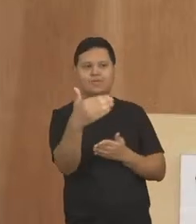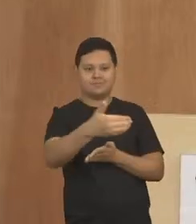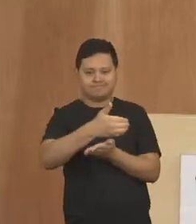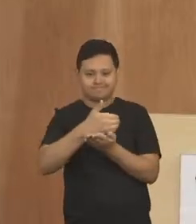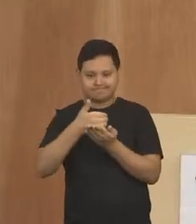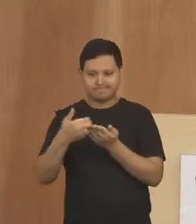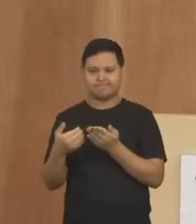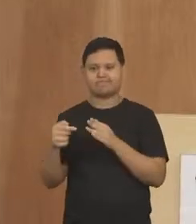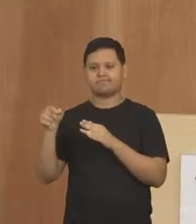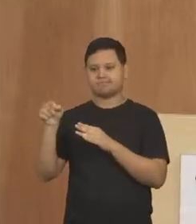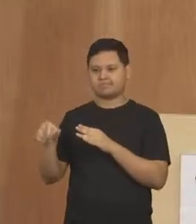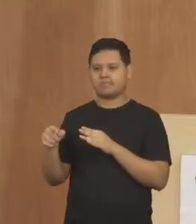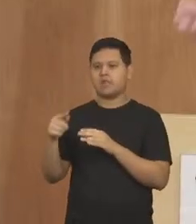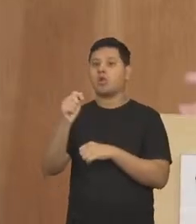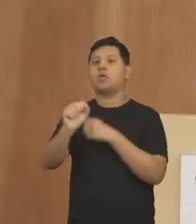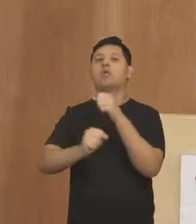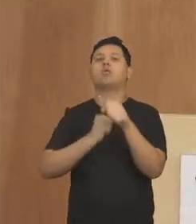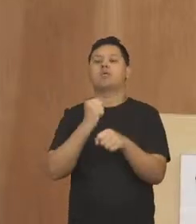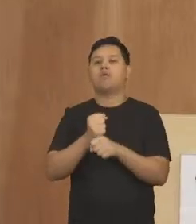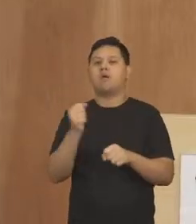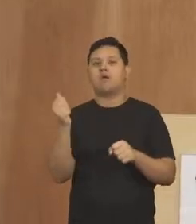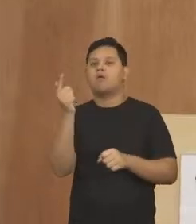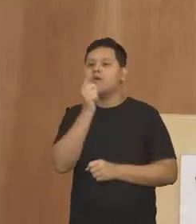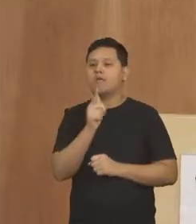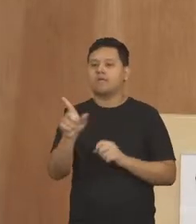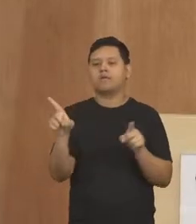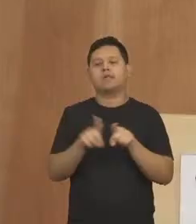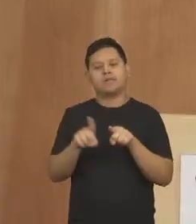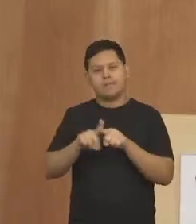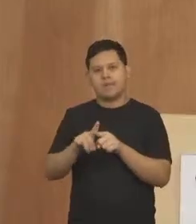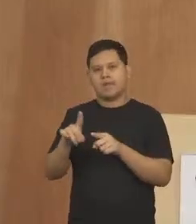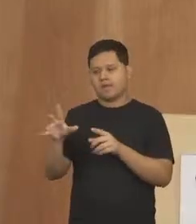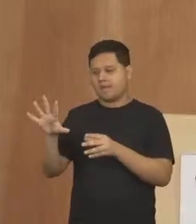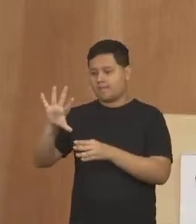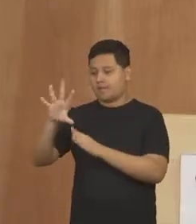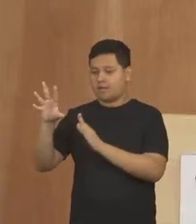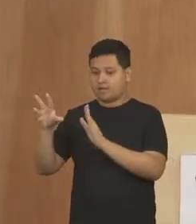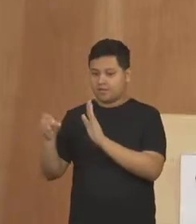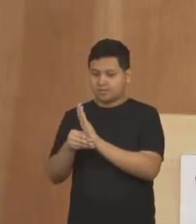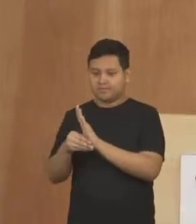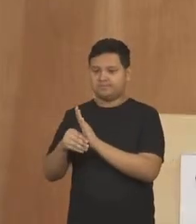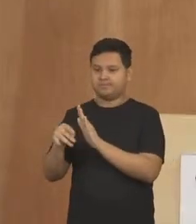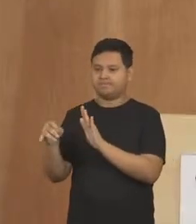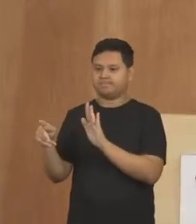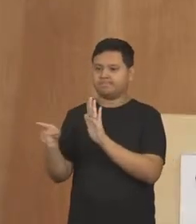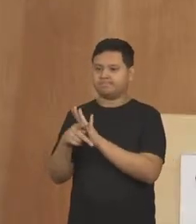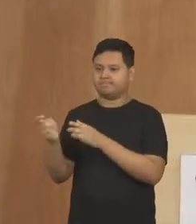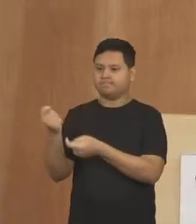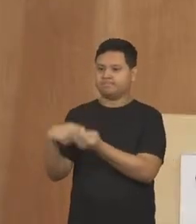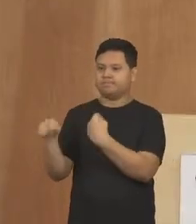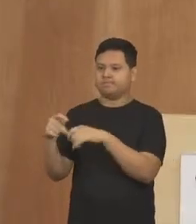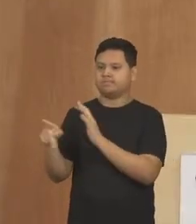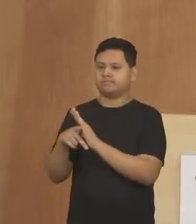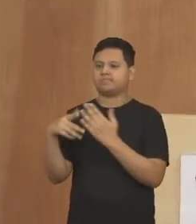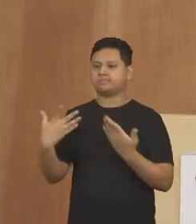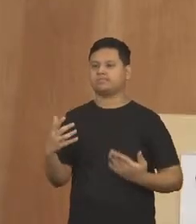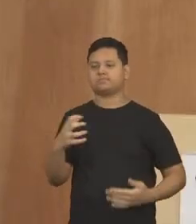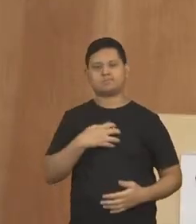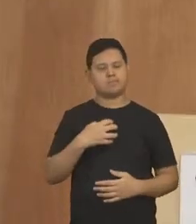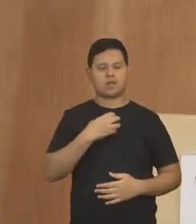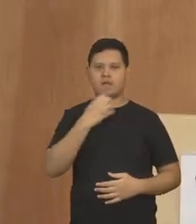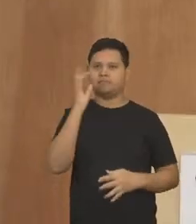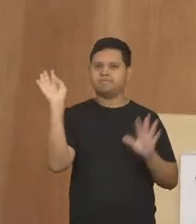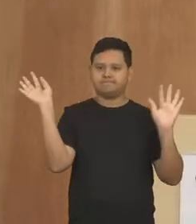empresa, no outro ano ela consiga dar outra parte que falta para a conclusão do projeto dela. Então, eu fico